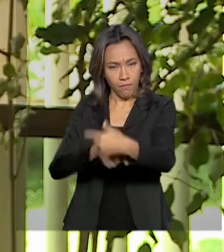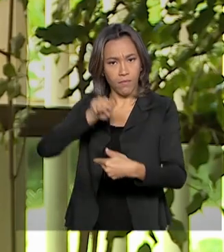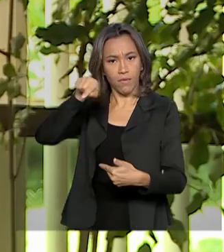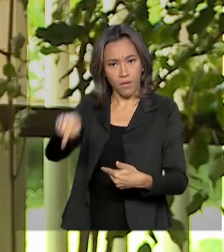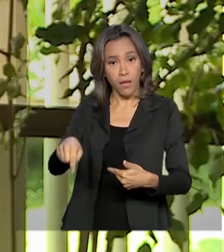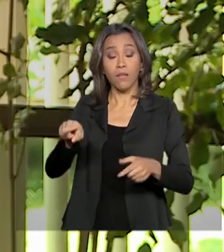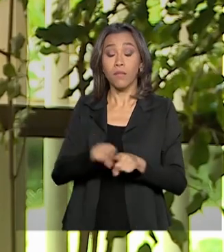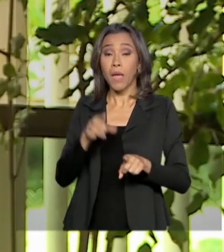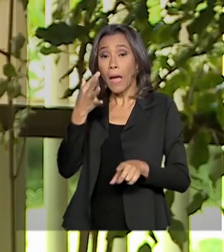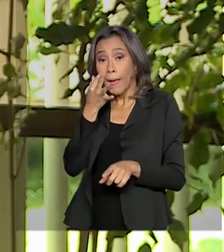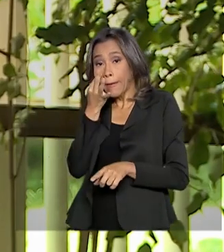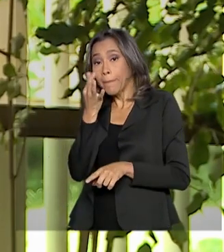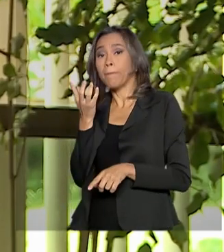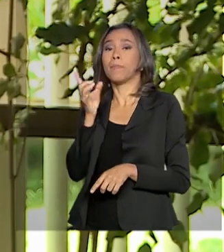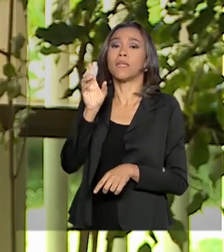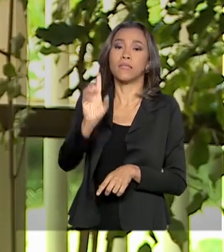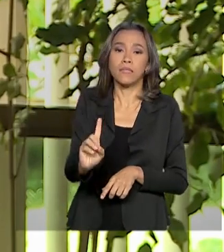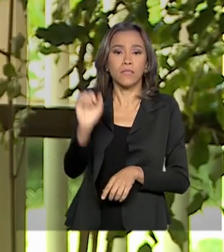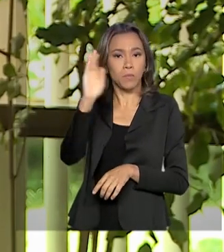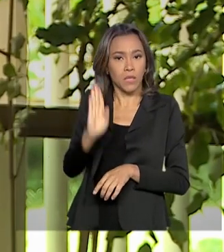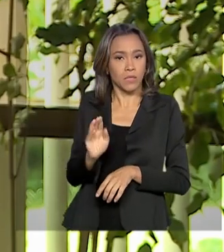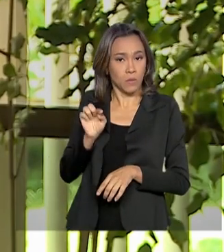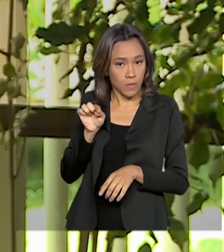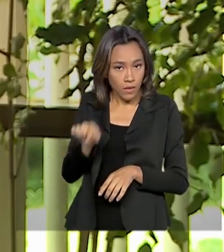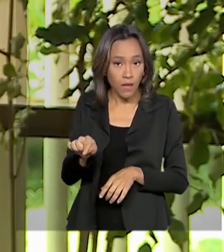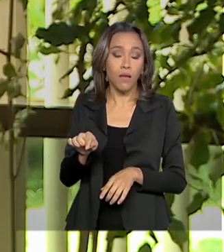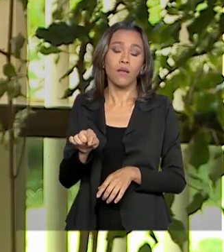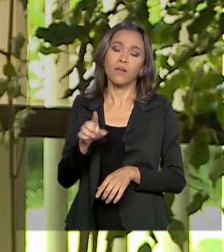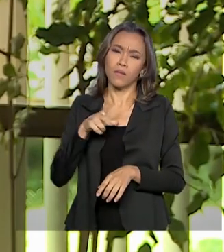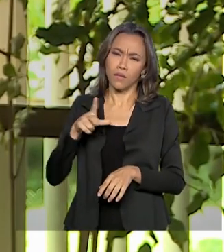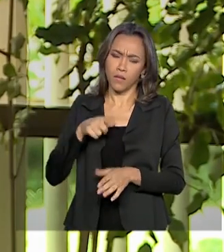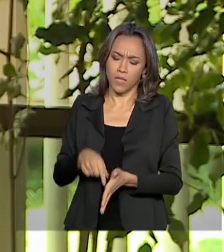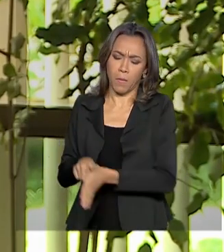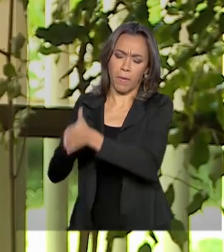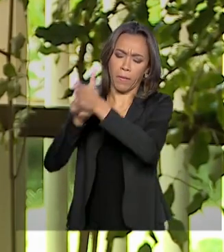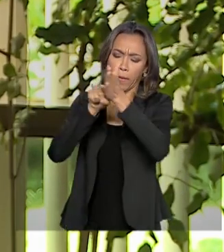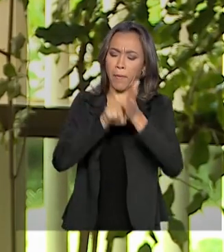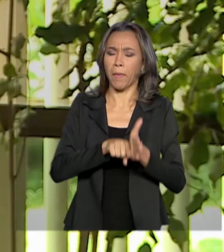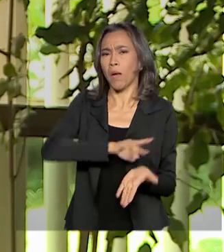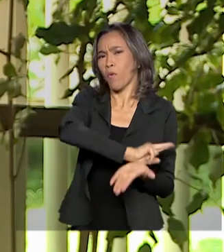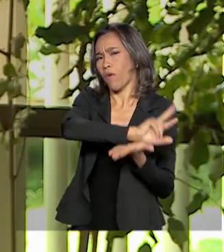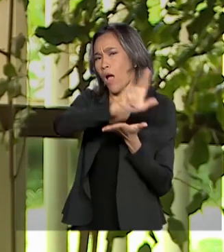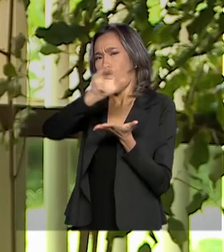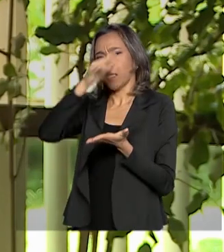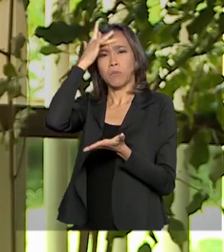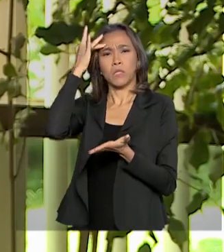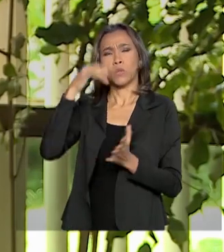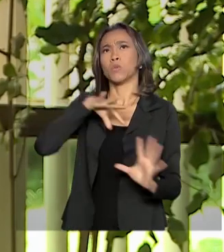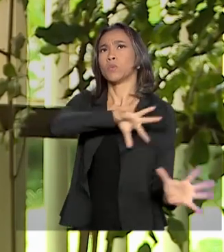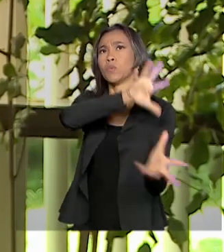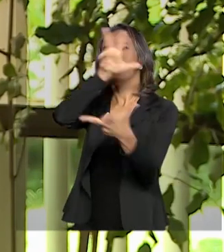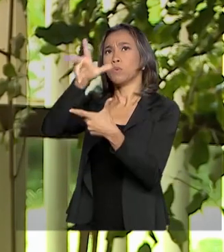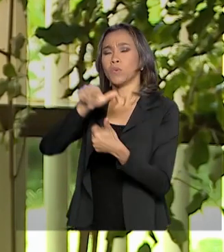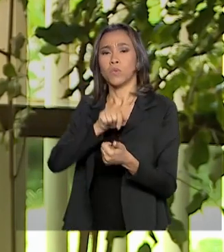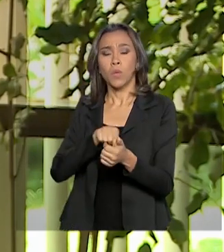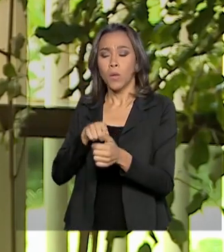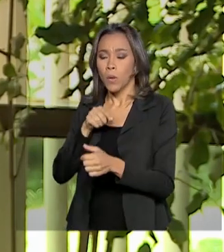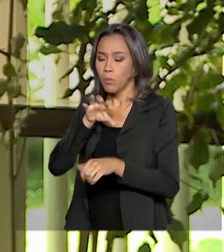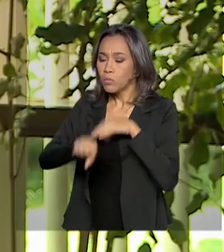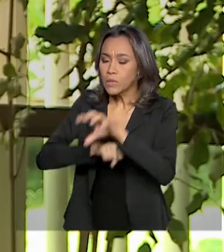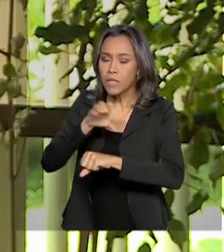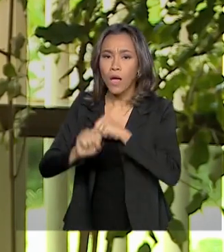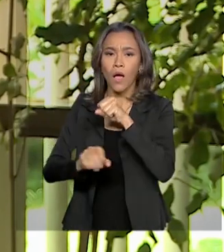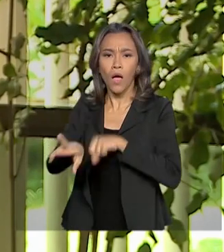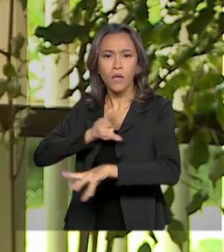presença nesse trabalho que está sendo feito pela comunidade científica internacional, de buscar respostas e buscar